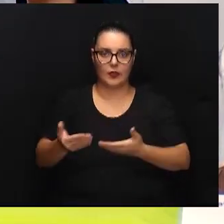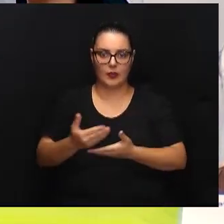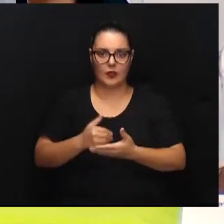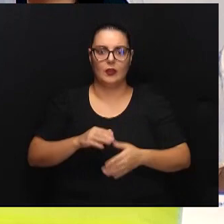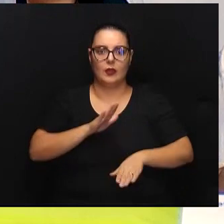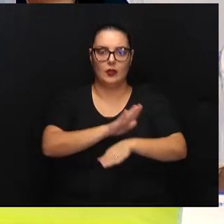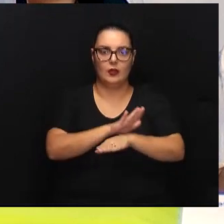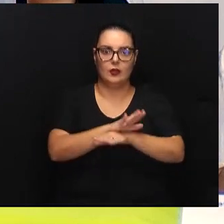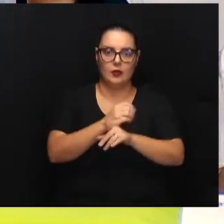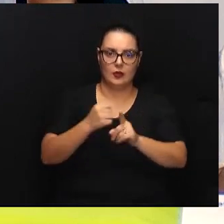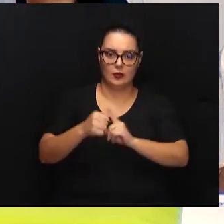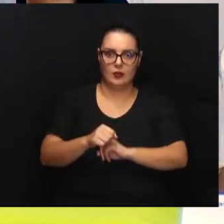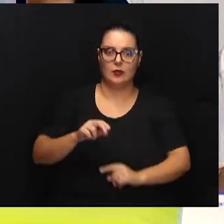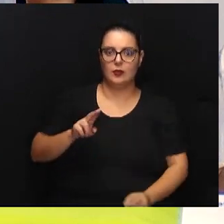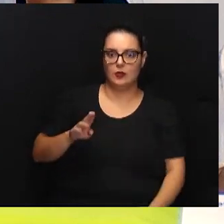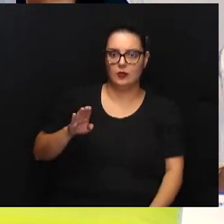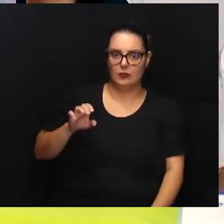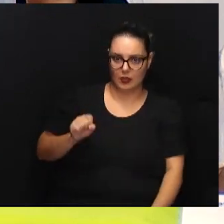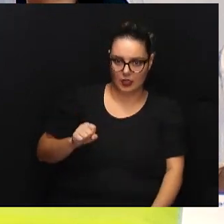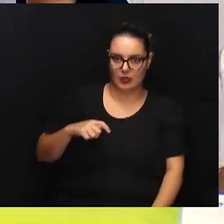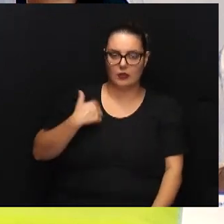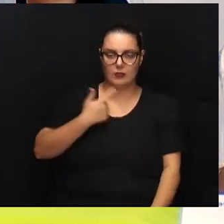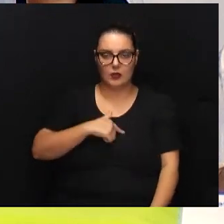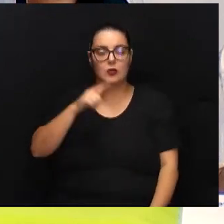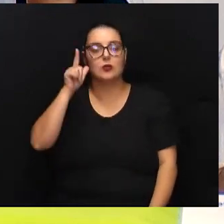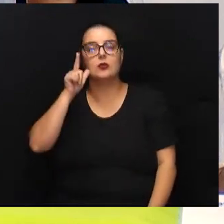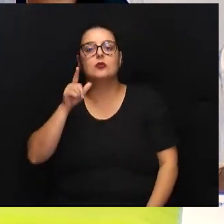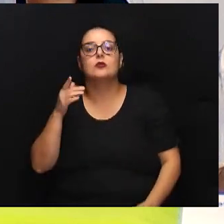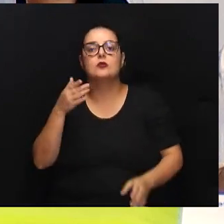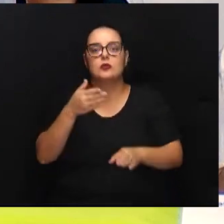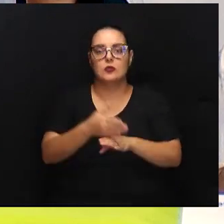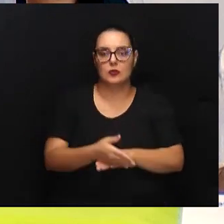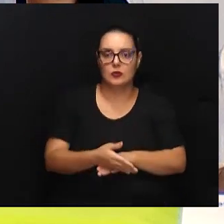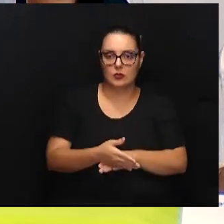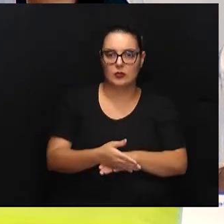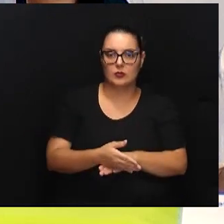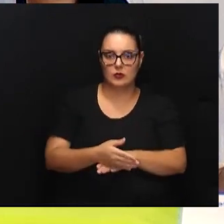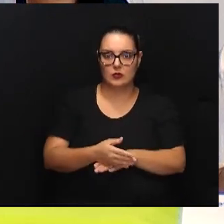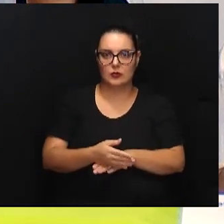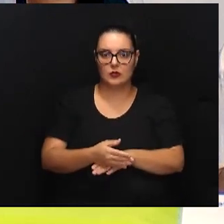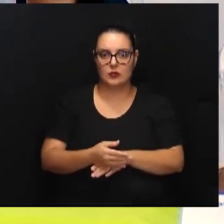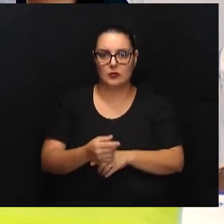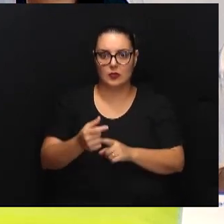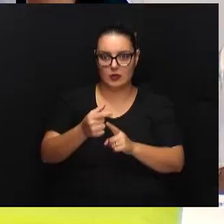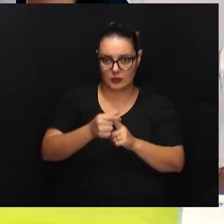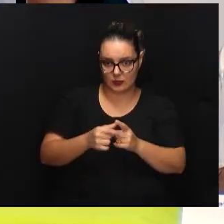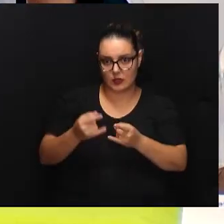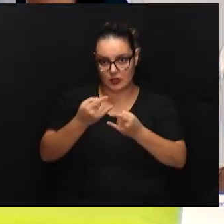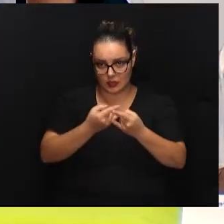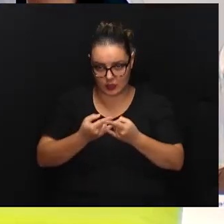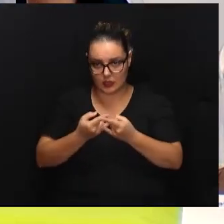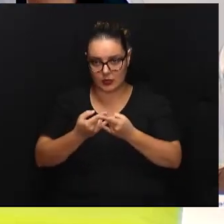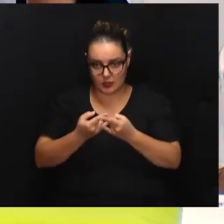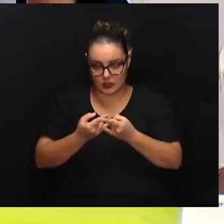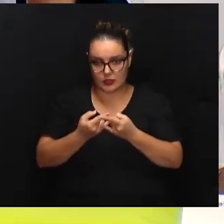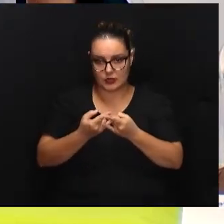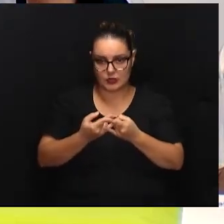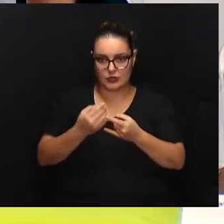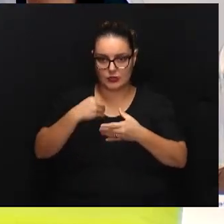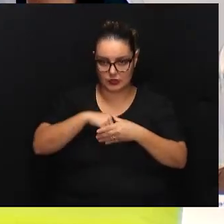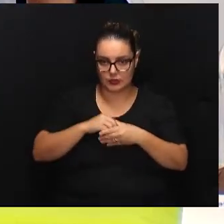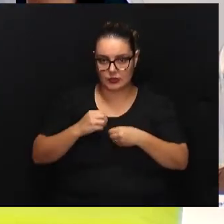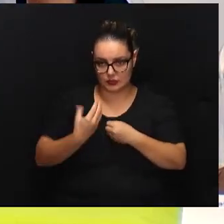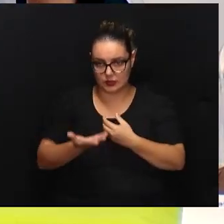gente consiga ter acesso a preservativos interno e externo, eles estão dizendo para a gente que todas